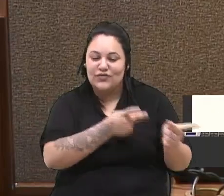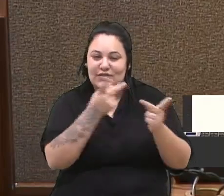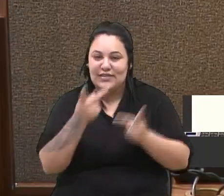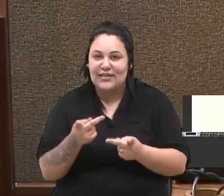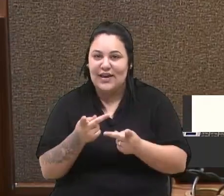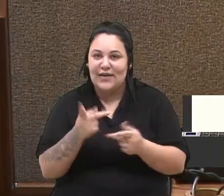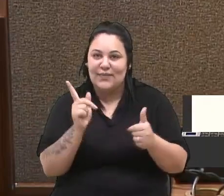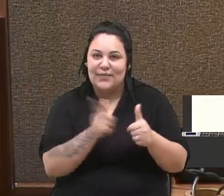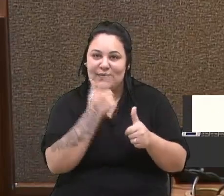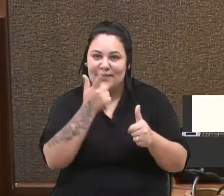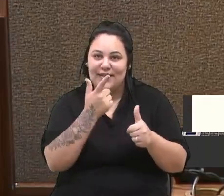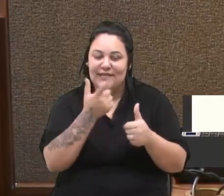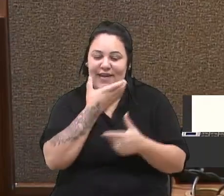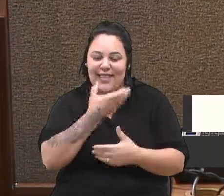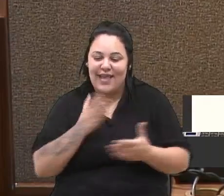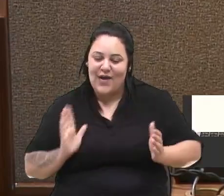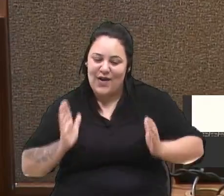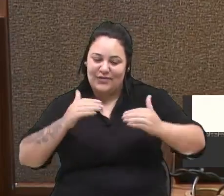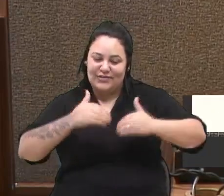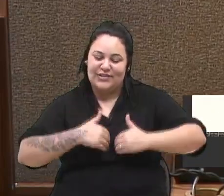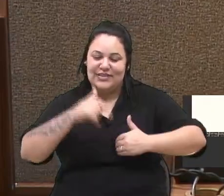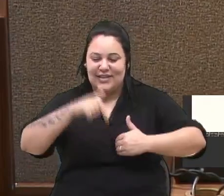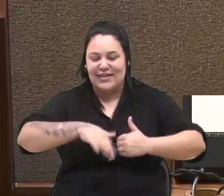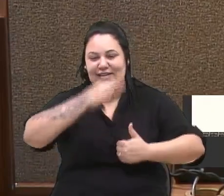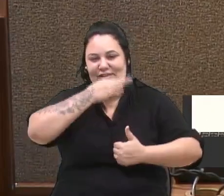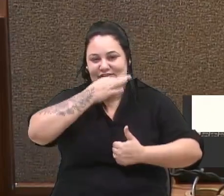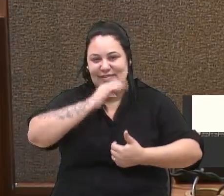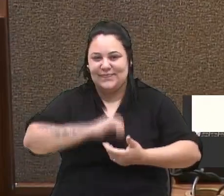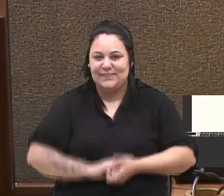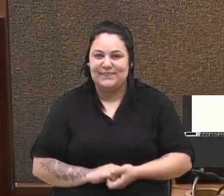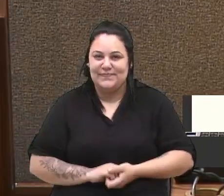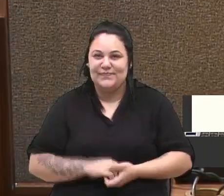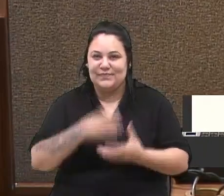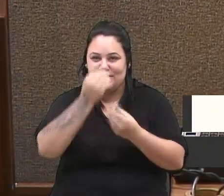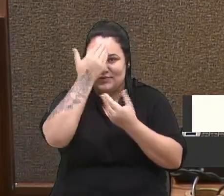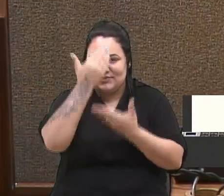Natal Autista aqui no município de Caxias do Sul. Muito obrigada. Obrigado, vereador.